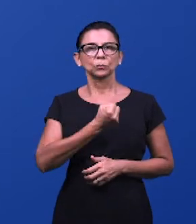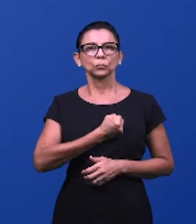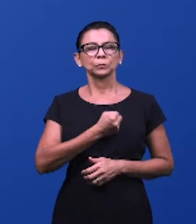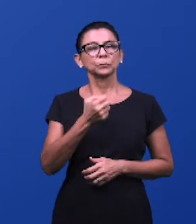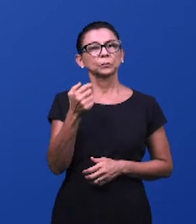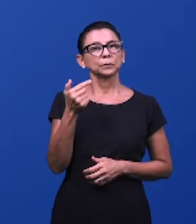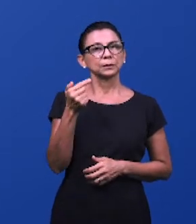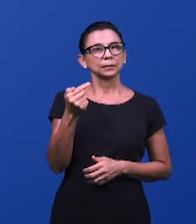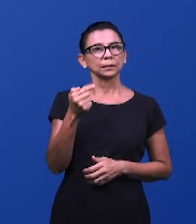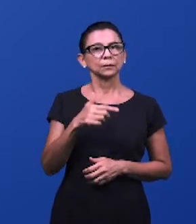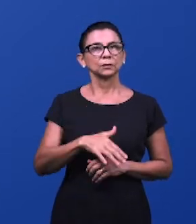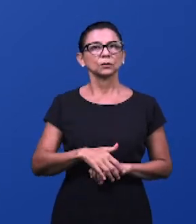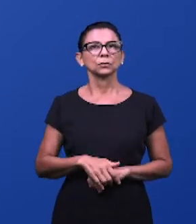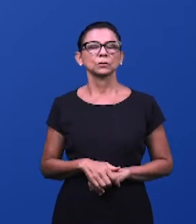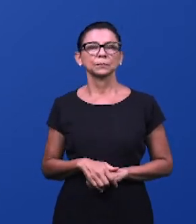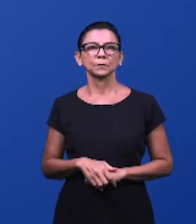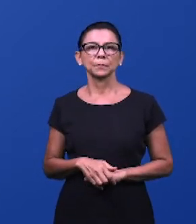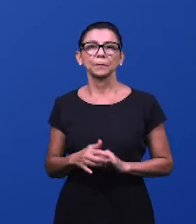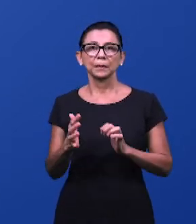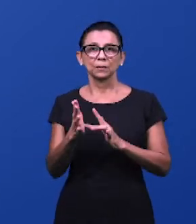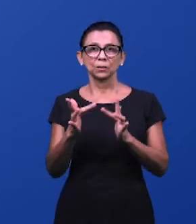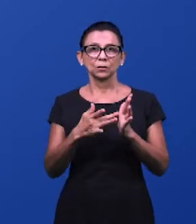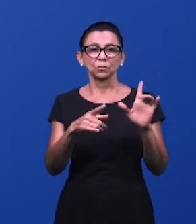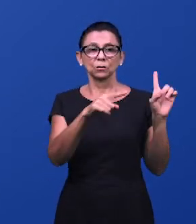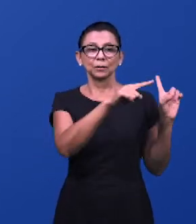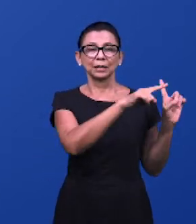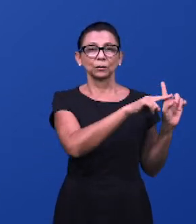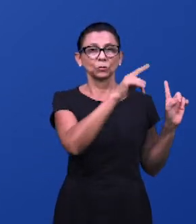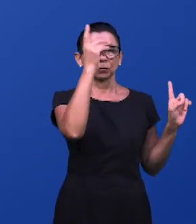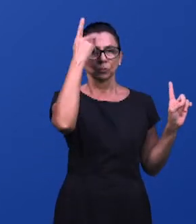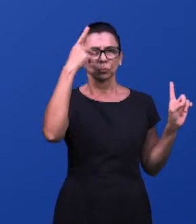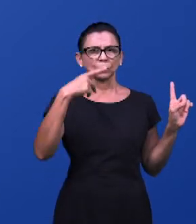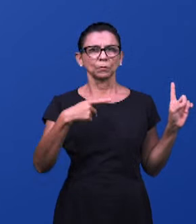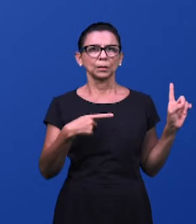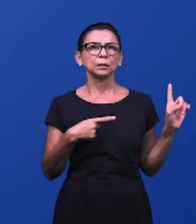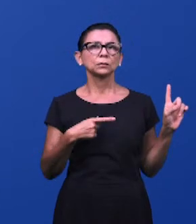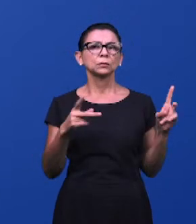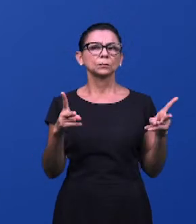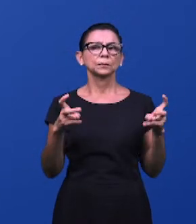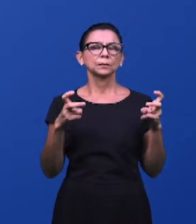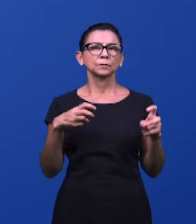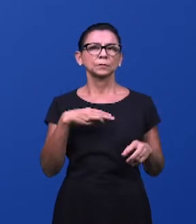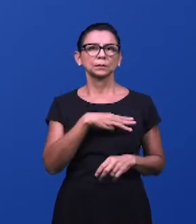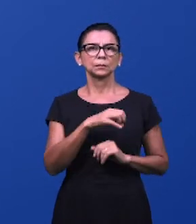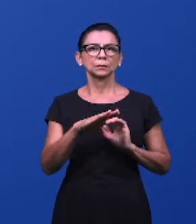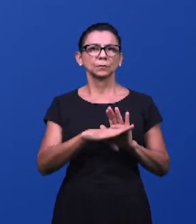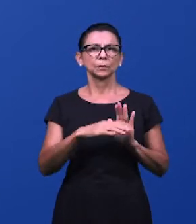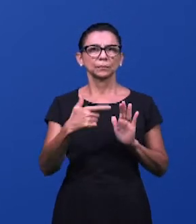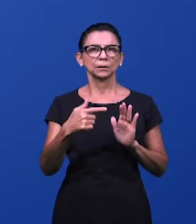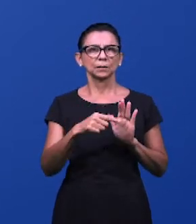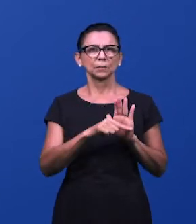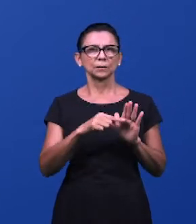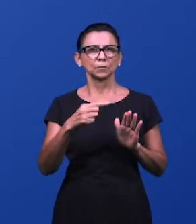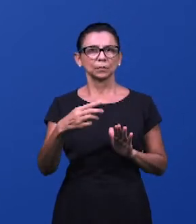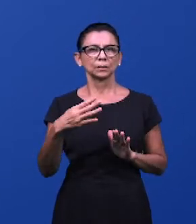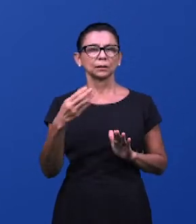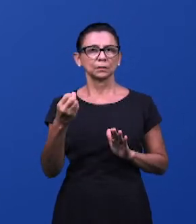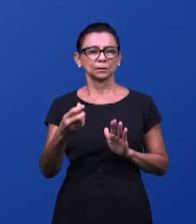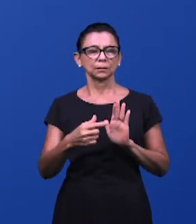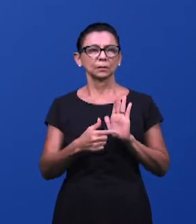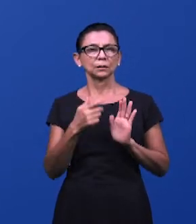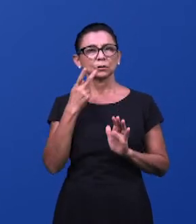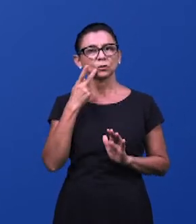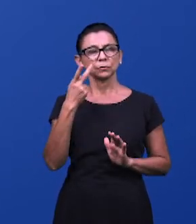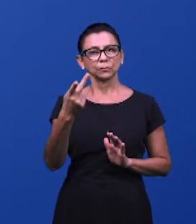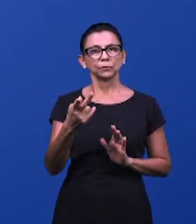questão 7. Os momentos em que Jesus se mostrou como homem podem ser percebidos em Mateus 27,46,